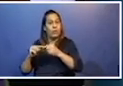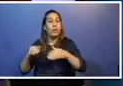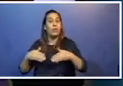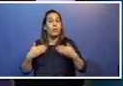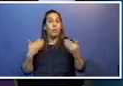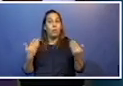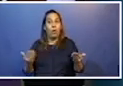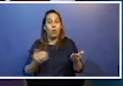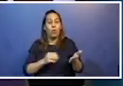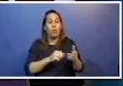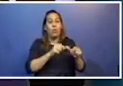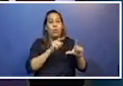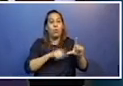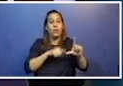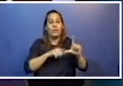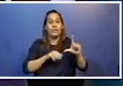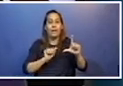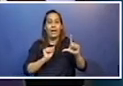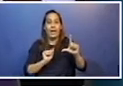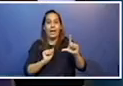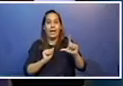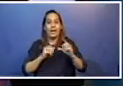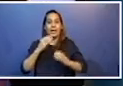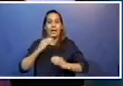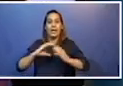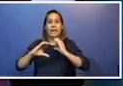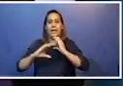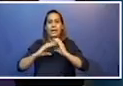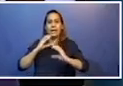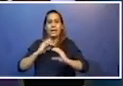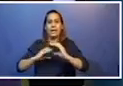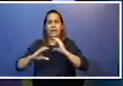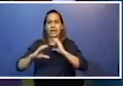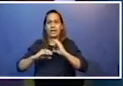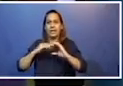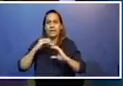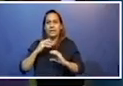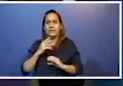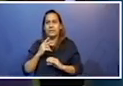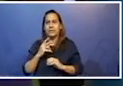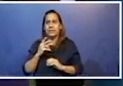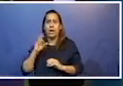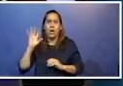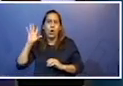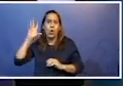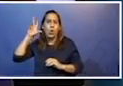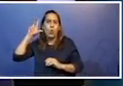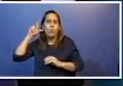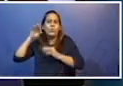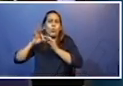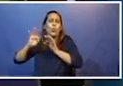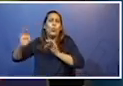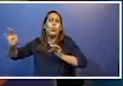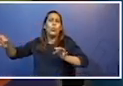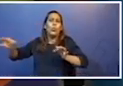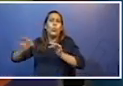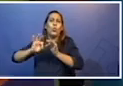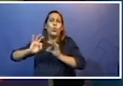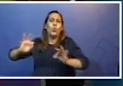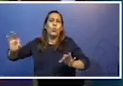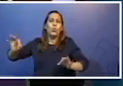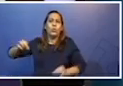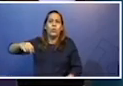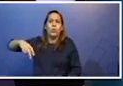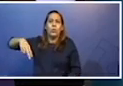A. Seu canto, então é um animal que emite sons de canto. Pode ser ouvido a grandes